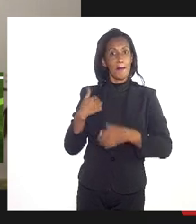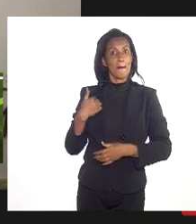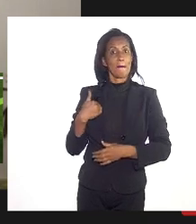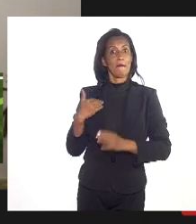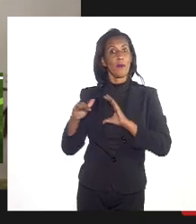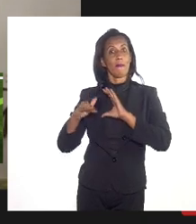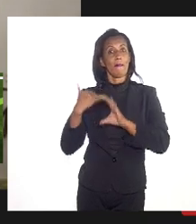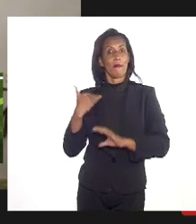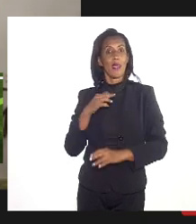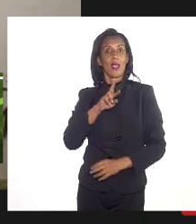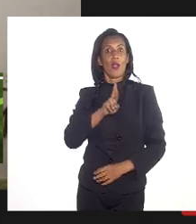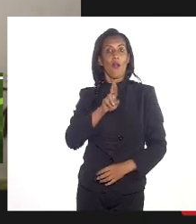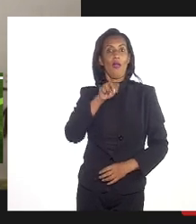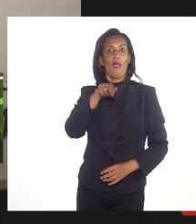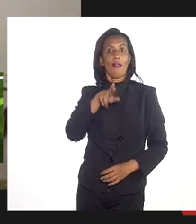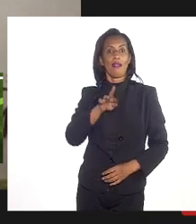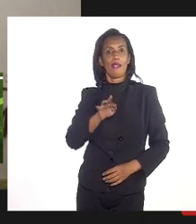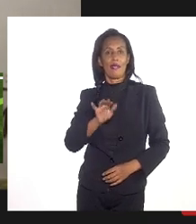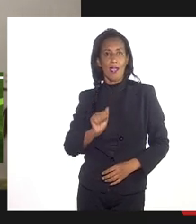e-mail,